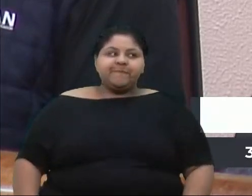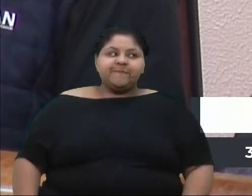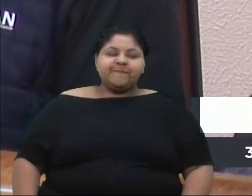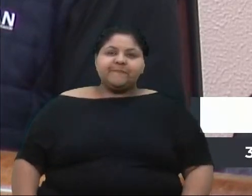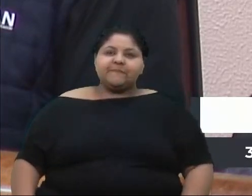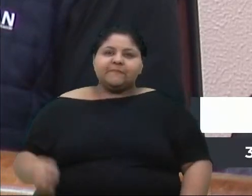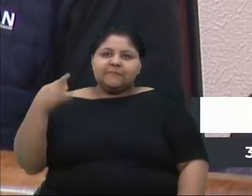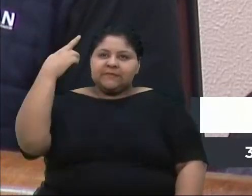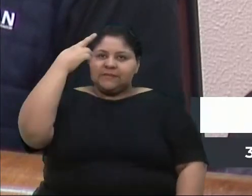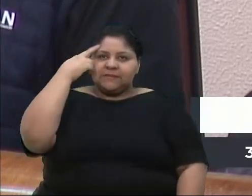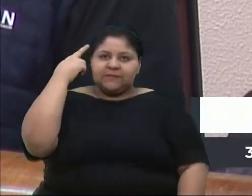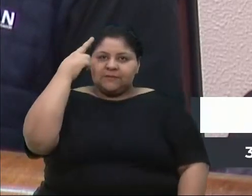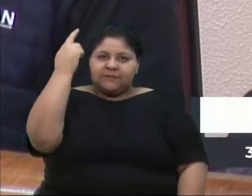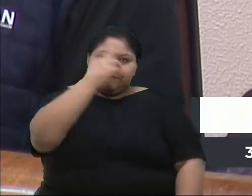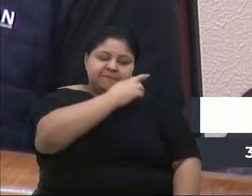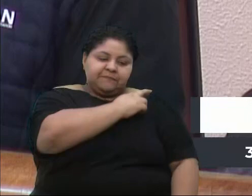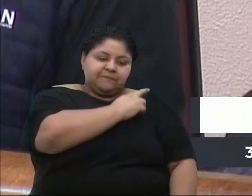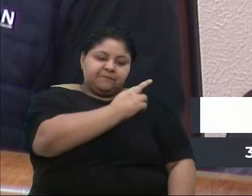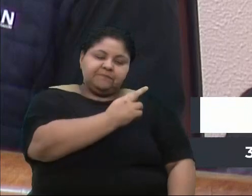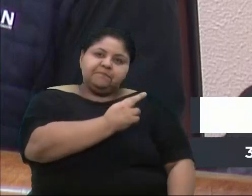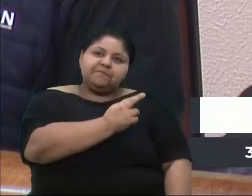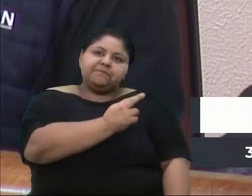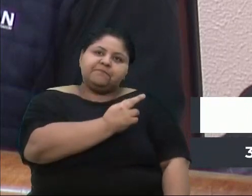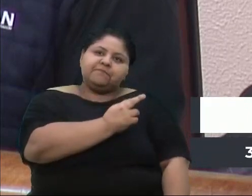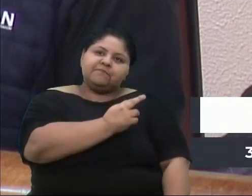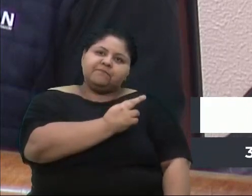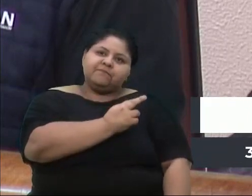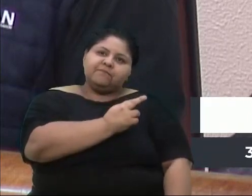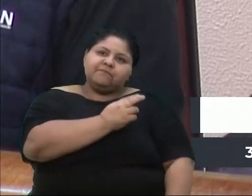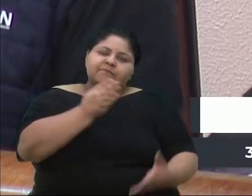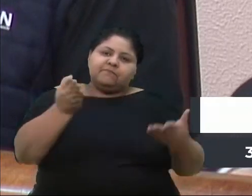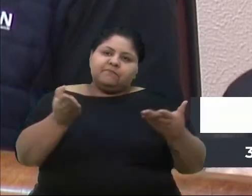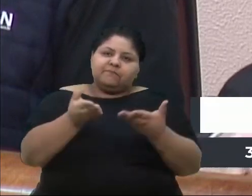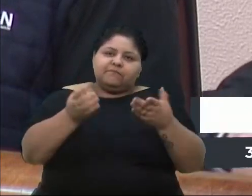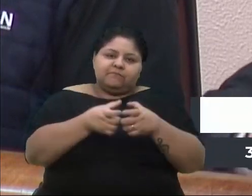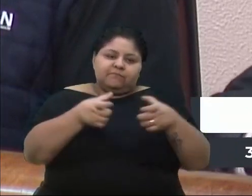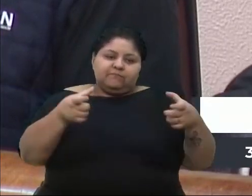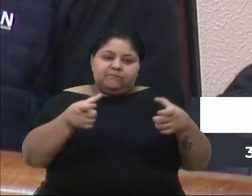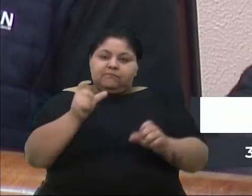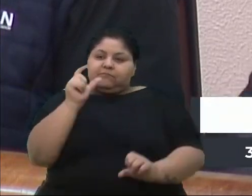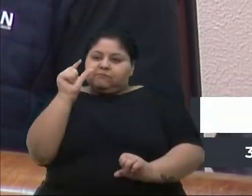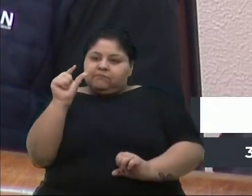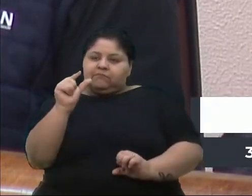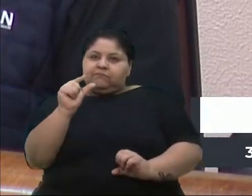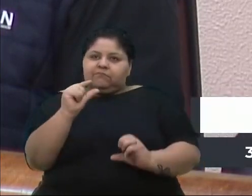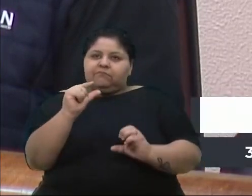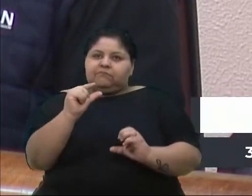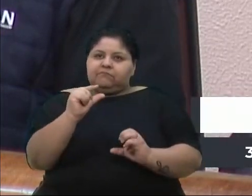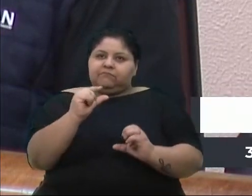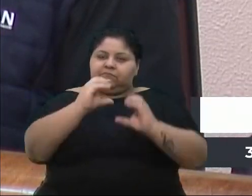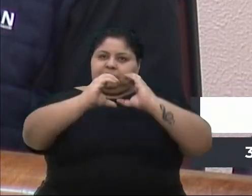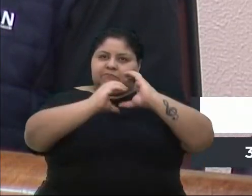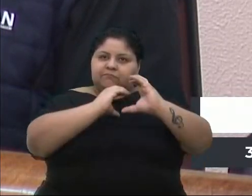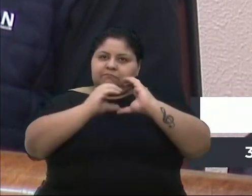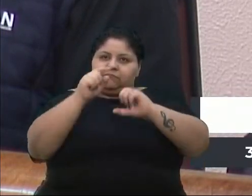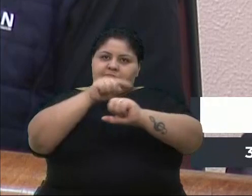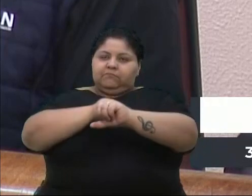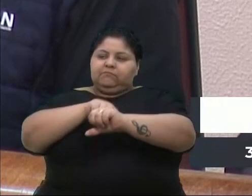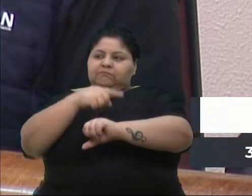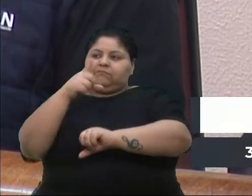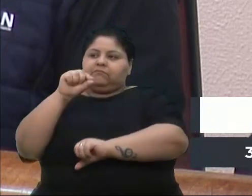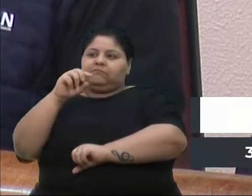Rafael Bueno, em representação. Passemos ao espaço das pequenas comunicações pelo tempo de 10 minutos.